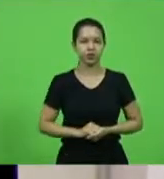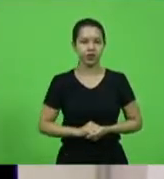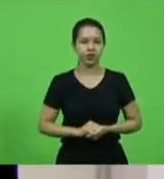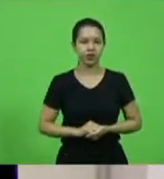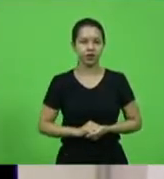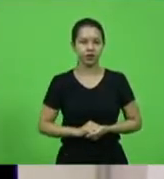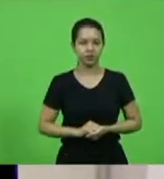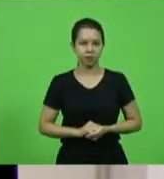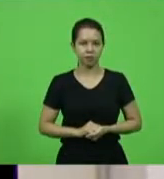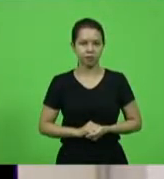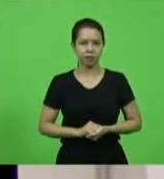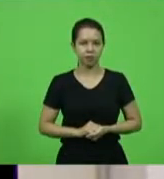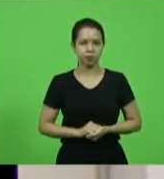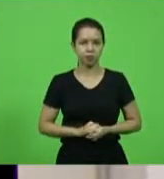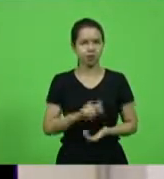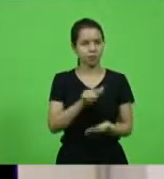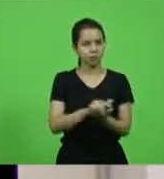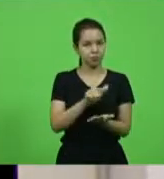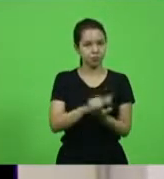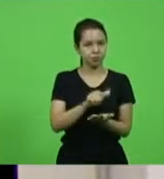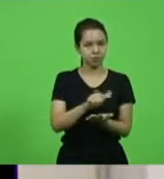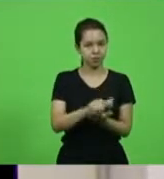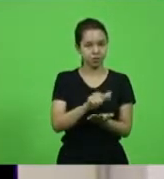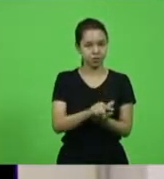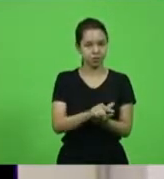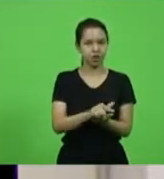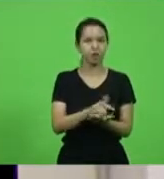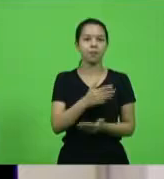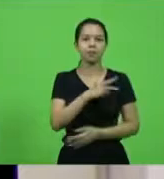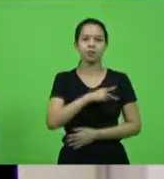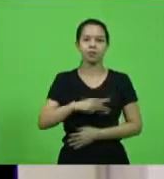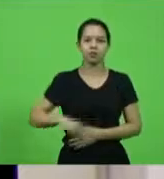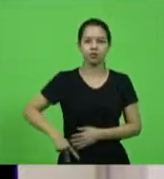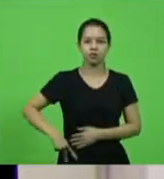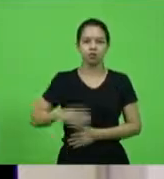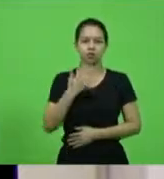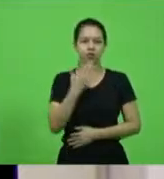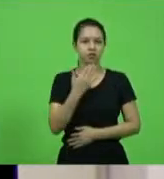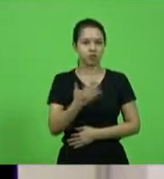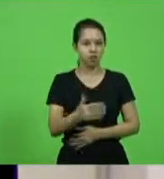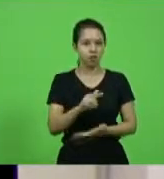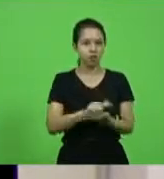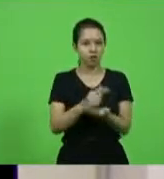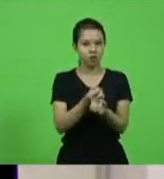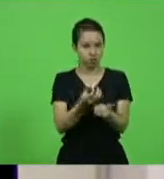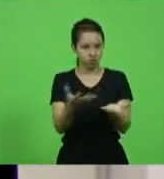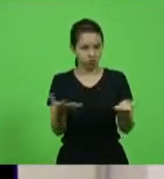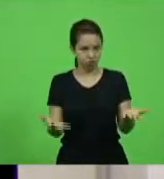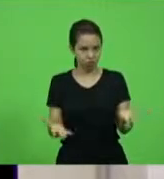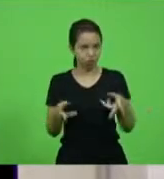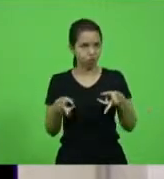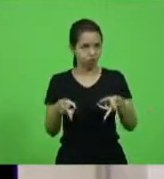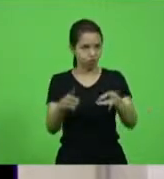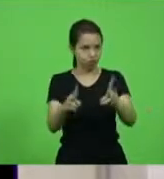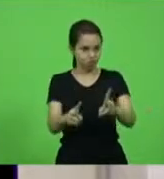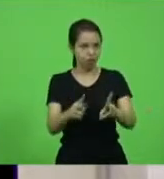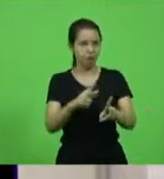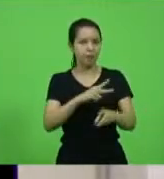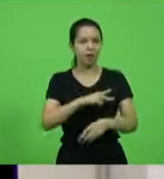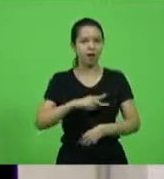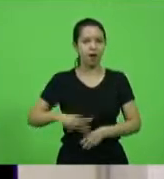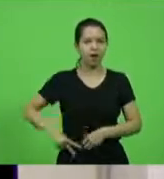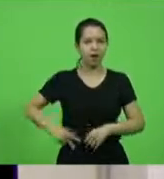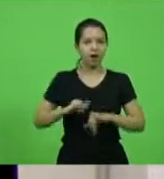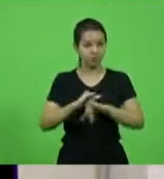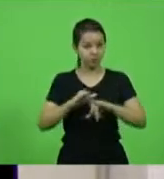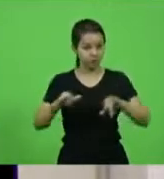Expediente. O senhor presidente solicitou que se procedesse à distribuição. Ato contínuo, o senhor presidente deu conhecimento ao plenário